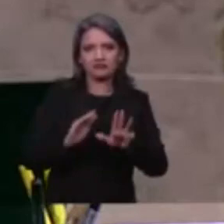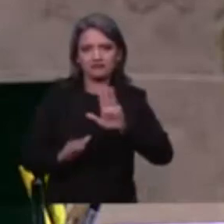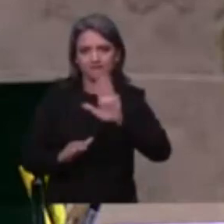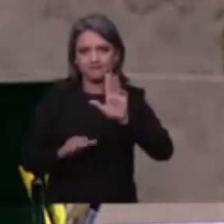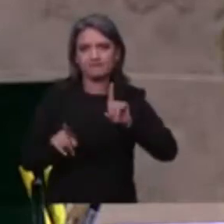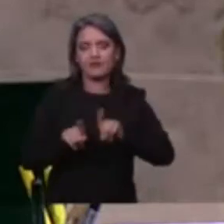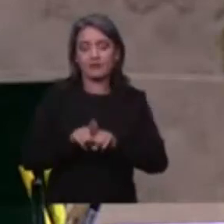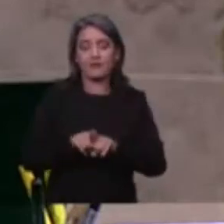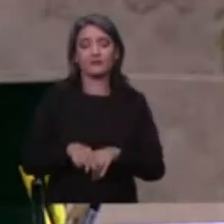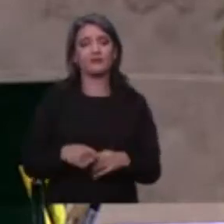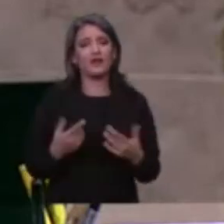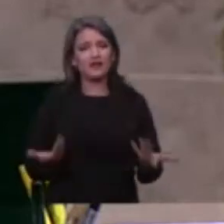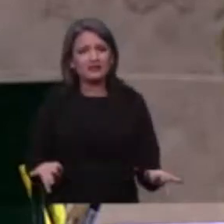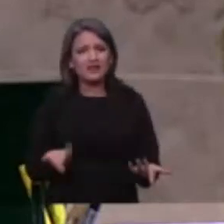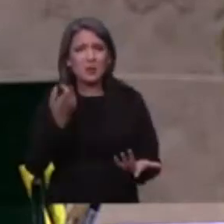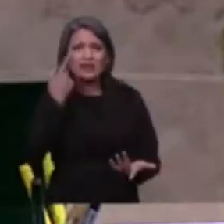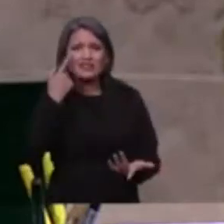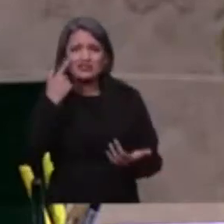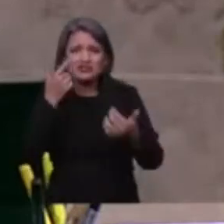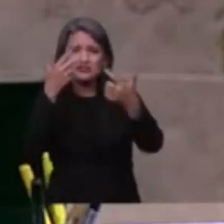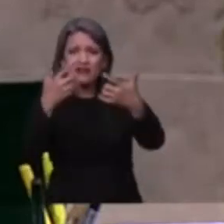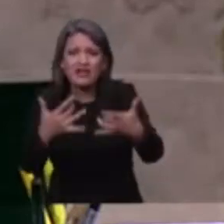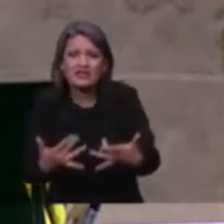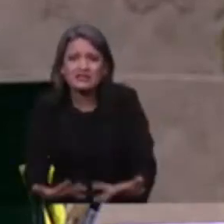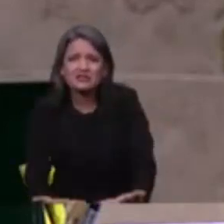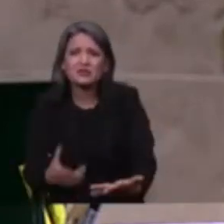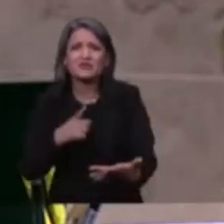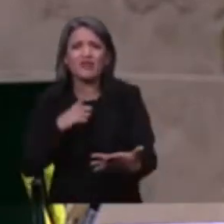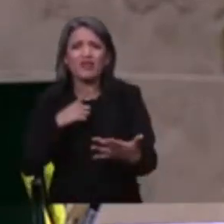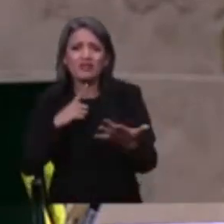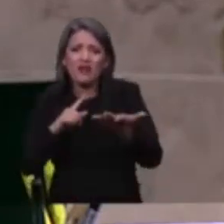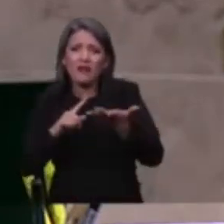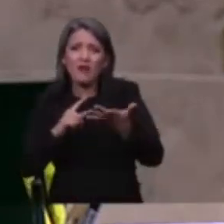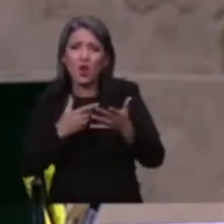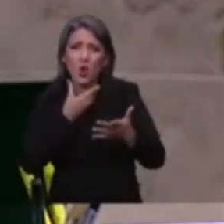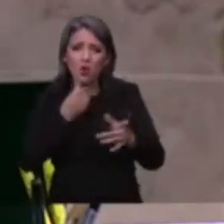contexto, a identificação de cada ato praticado por Aécio.